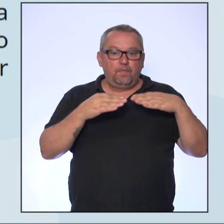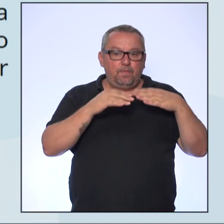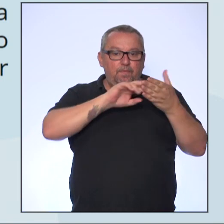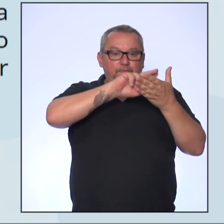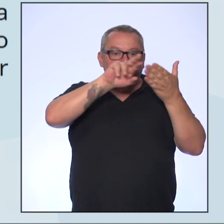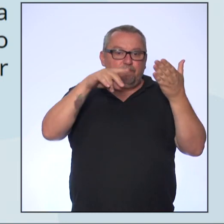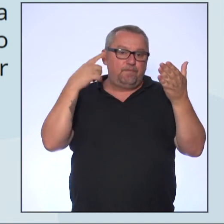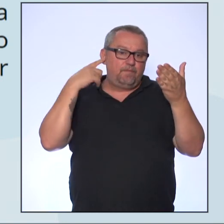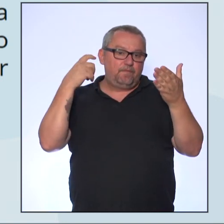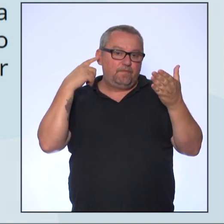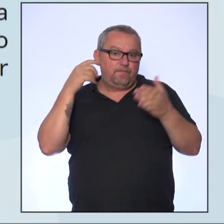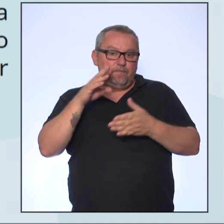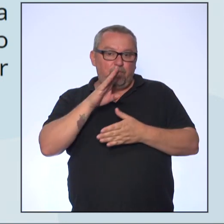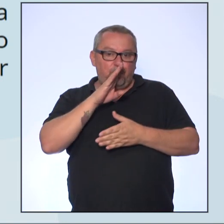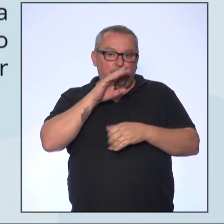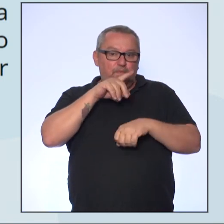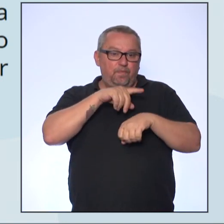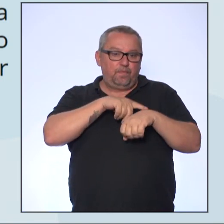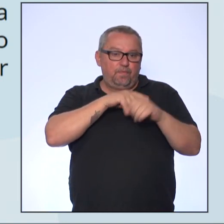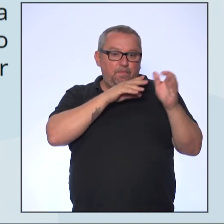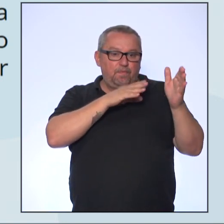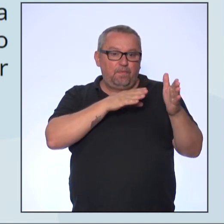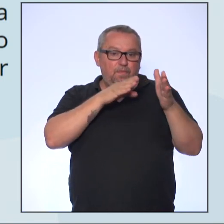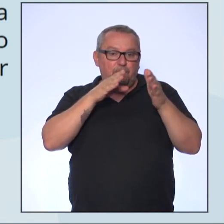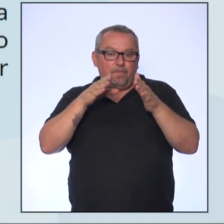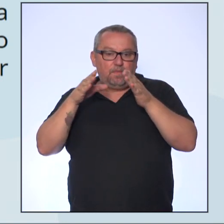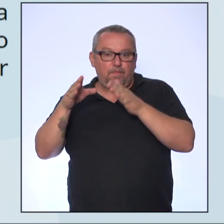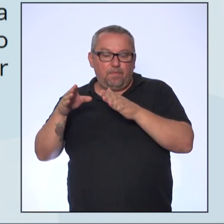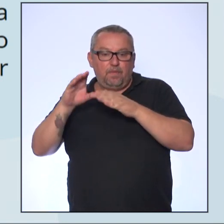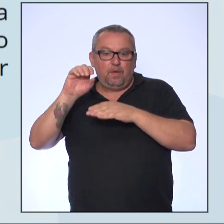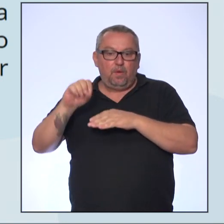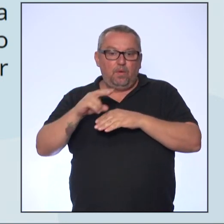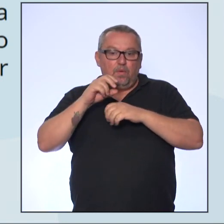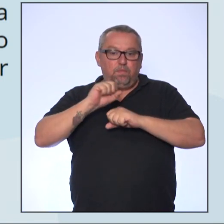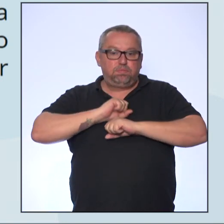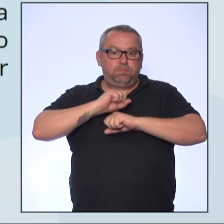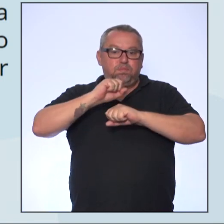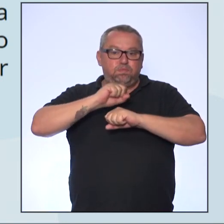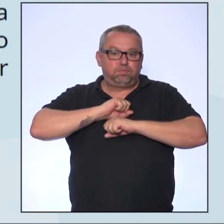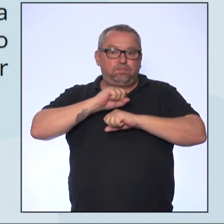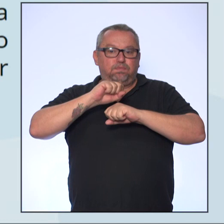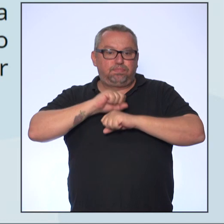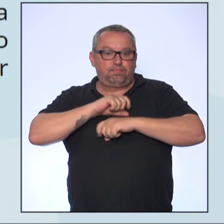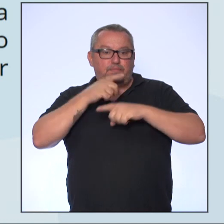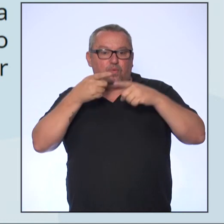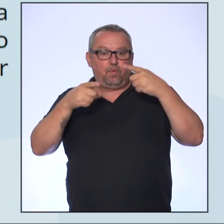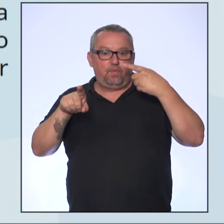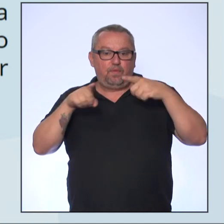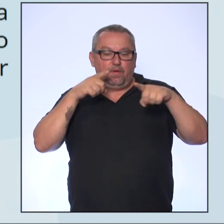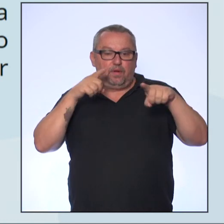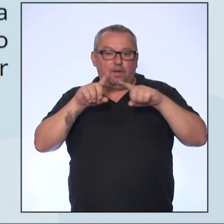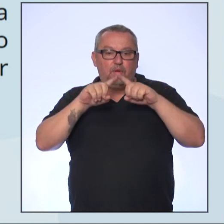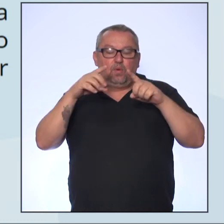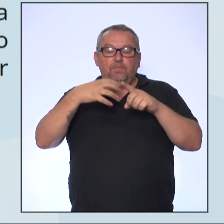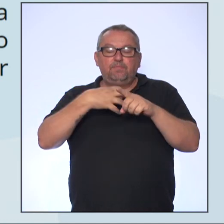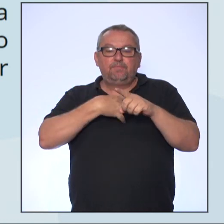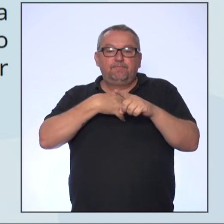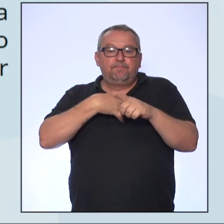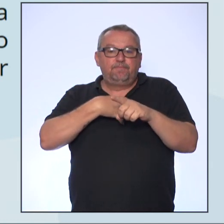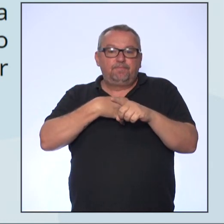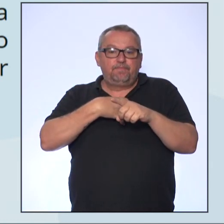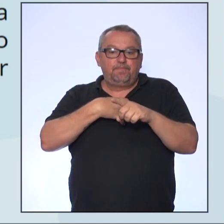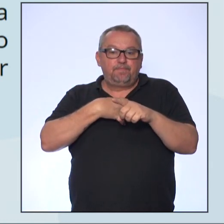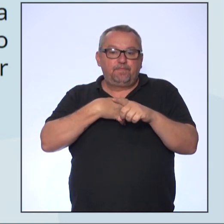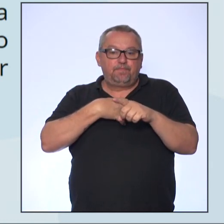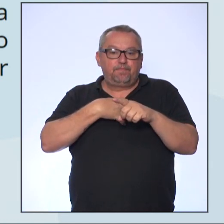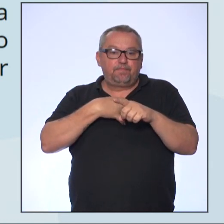e silêncios num determinado tempo. É a batida regular, a pulsação da música, ouvida ou simplesmente